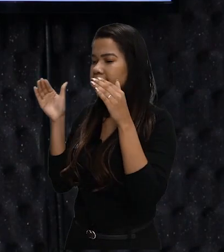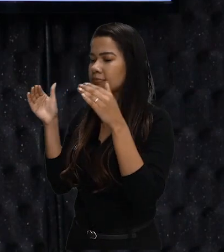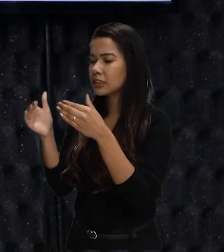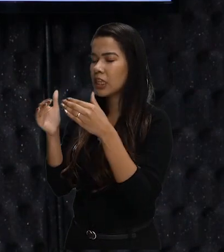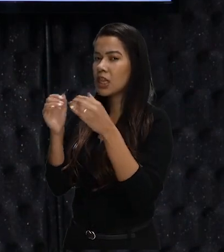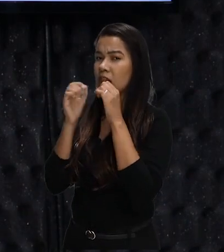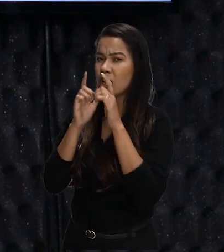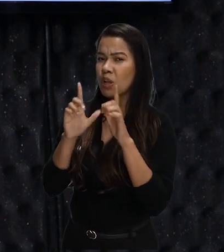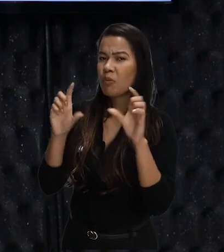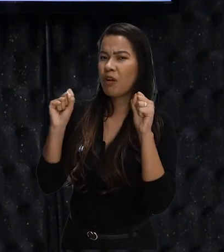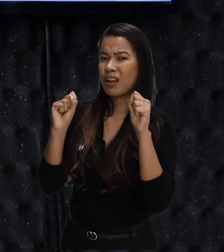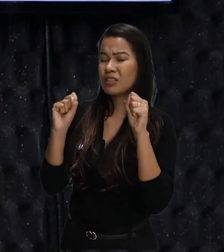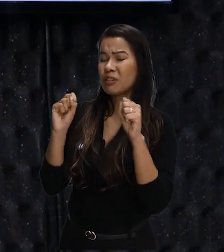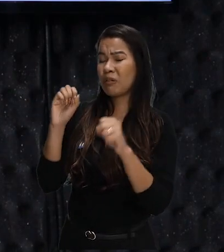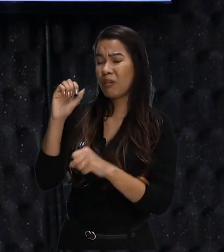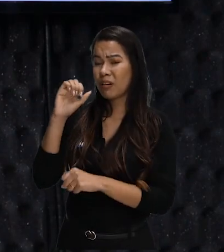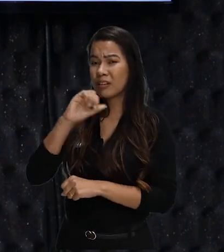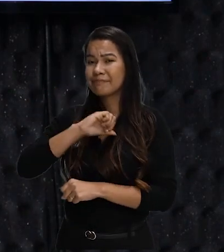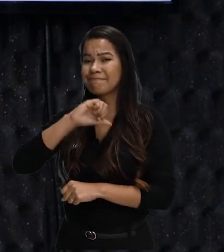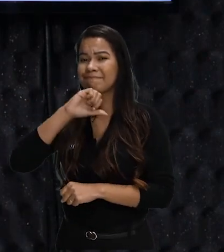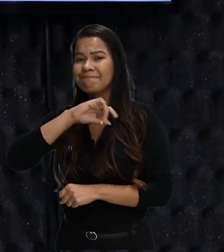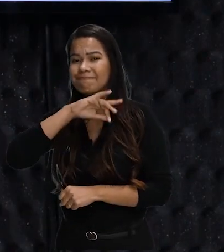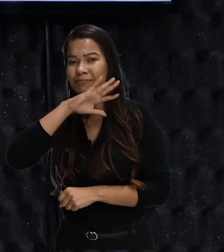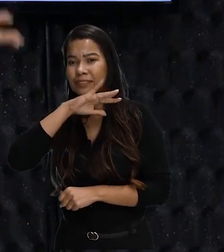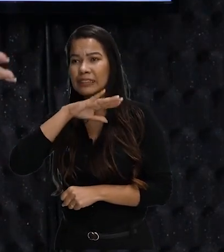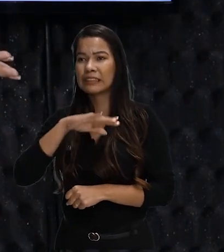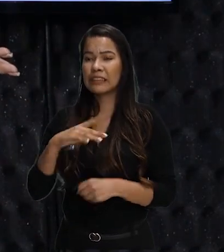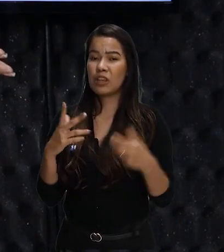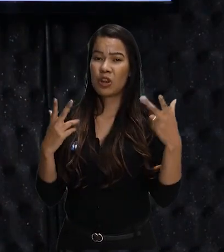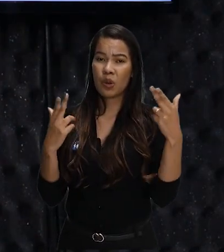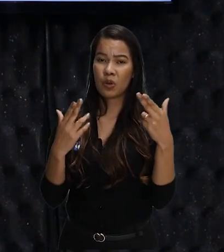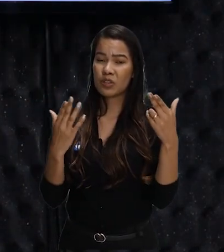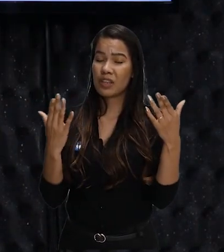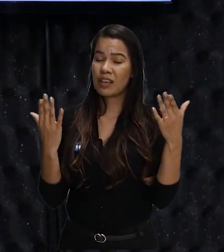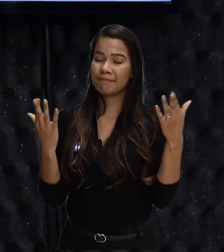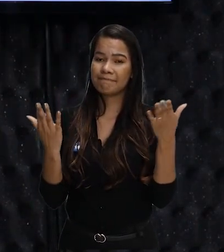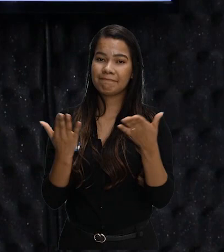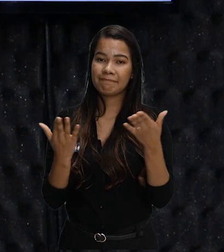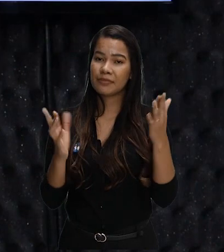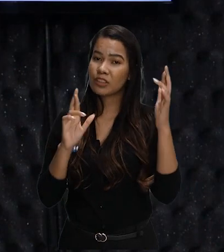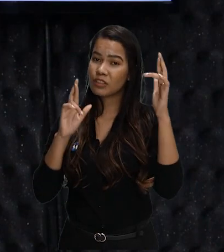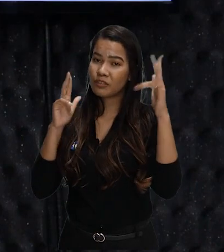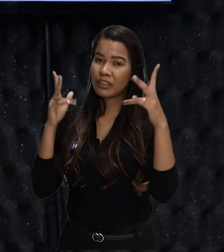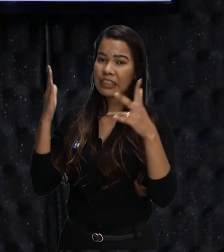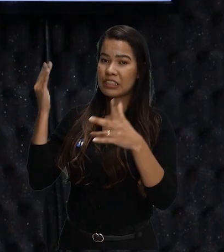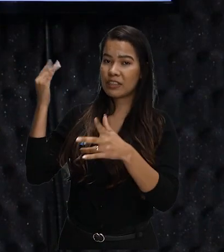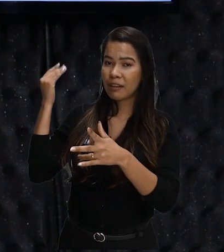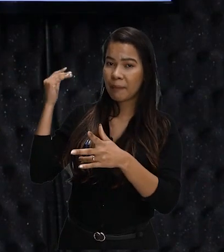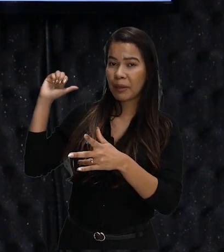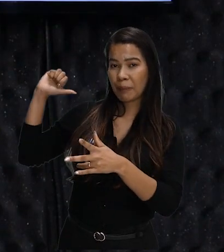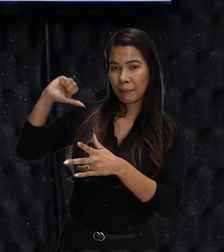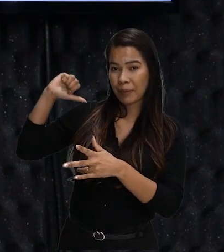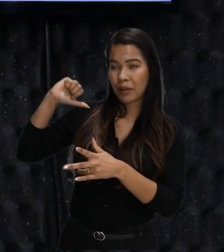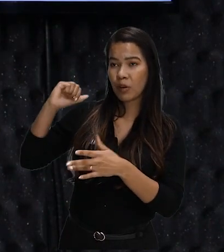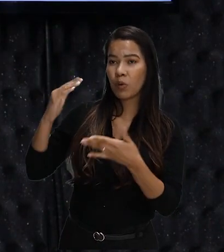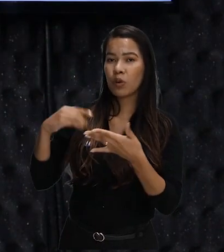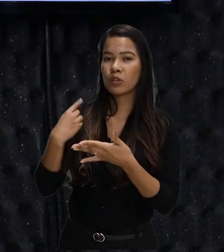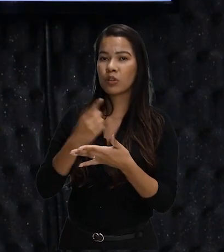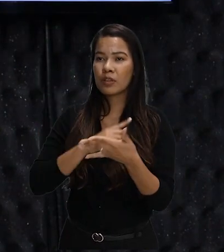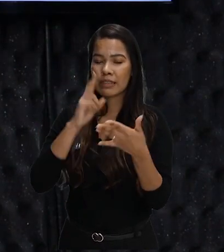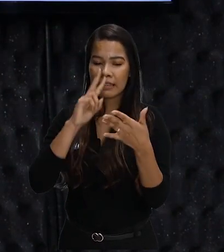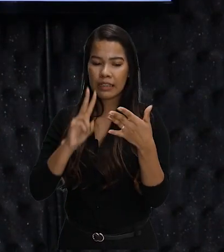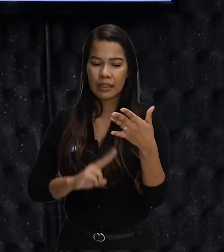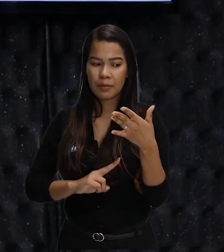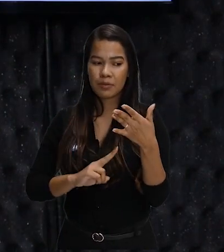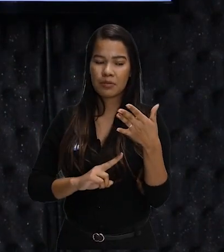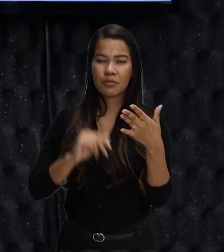da época. A linguagem chula de hoje não se compara à daquela época. Quando nós lemos lá a senhora, dona feia,